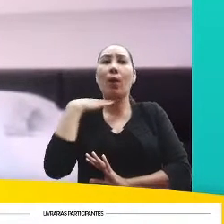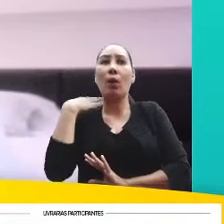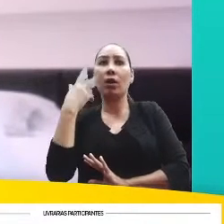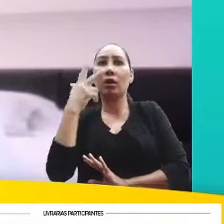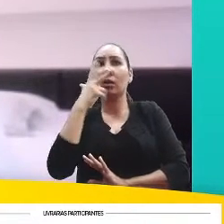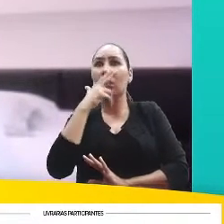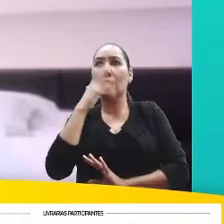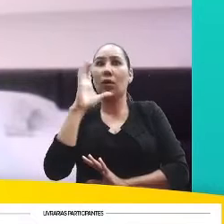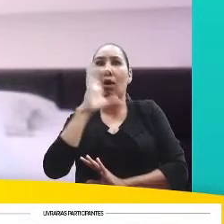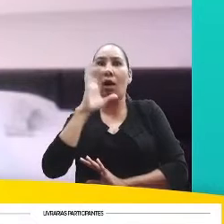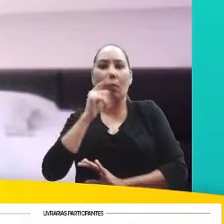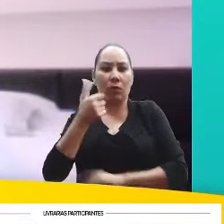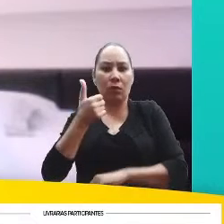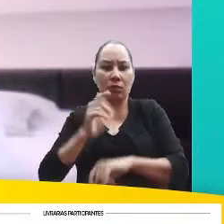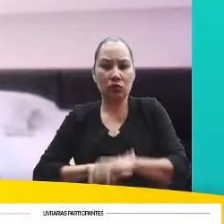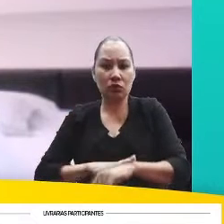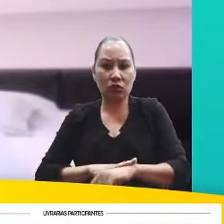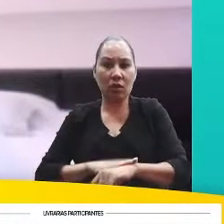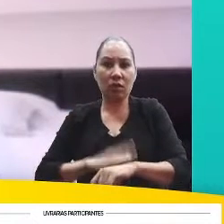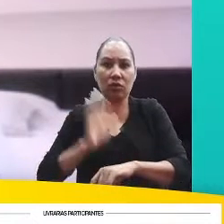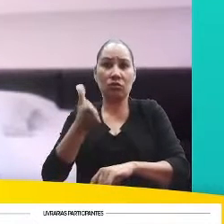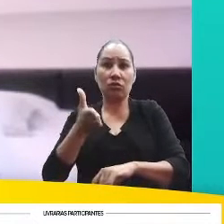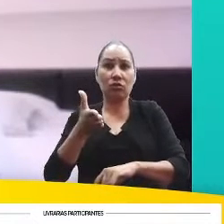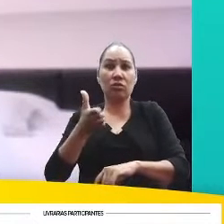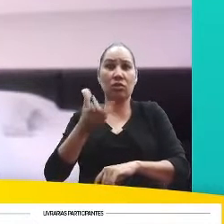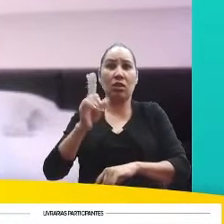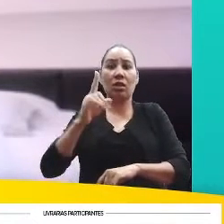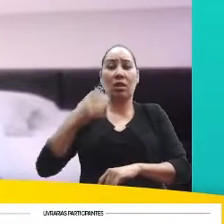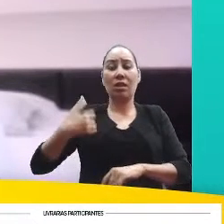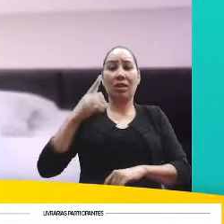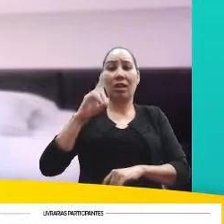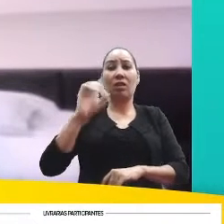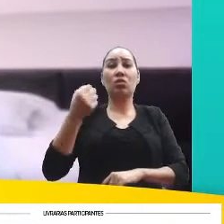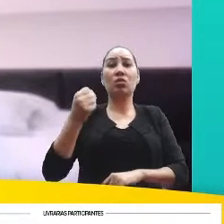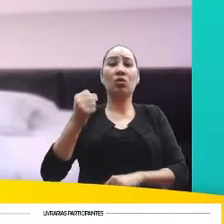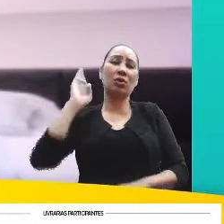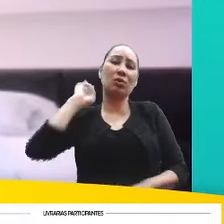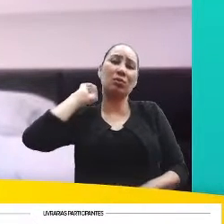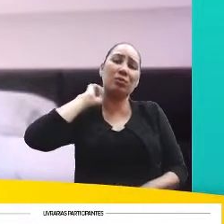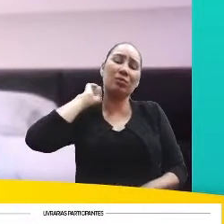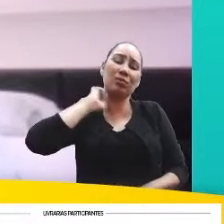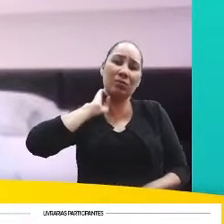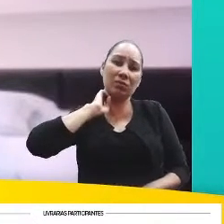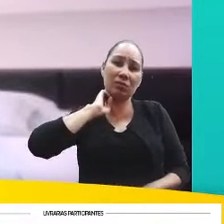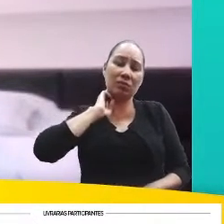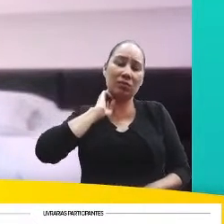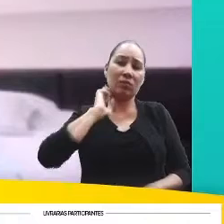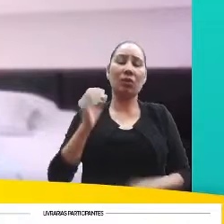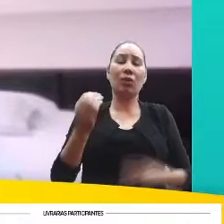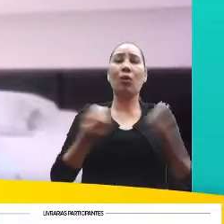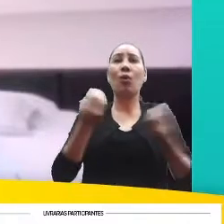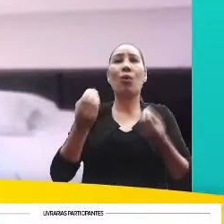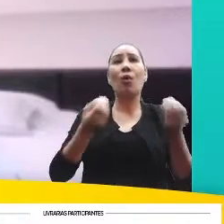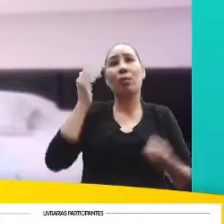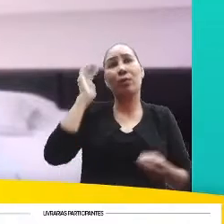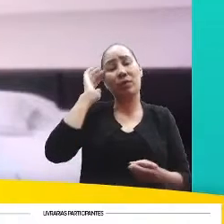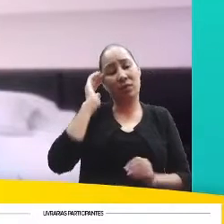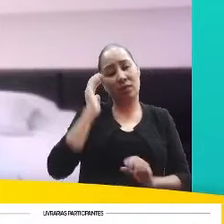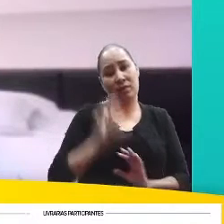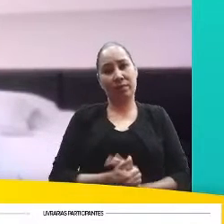e precoce, aos 18 anos, meningite. Qual o sentido e como entender?